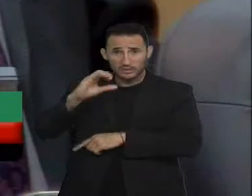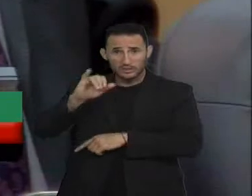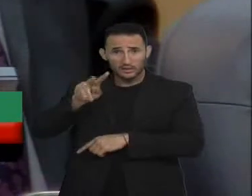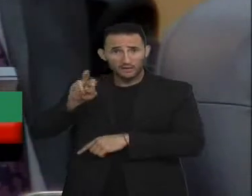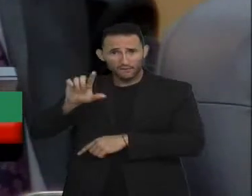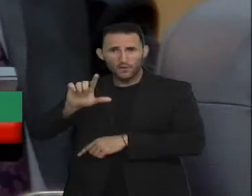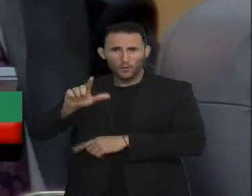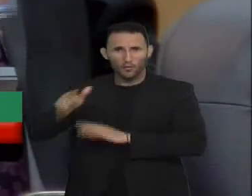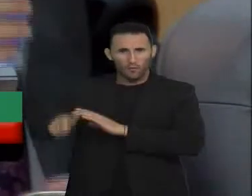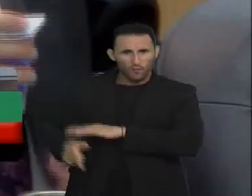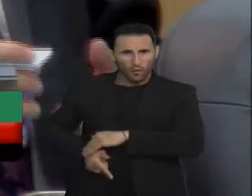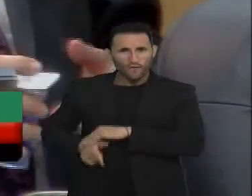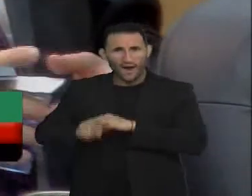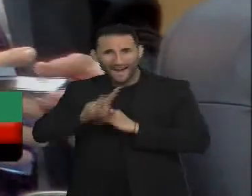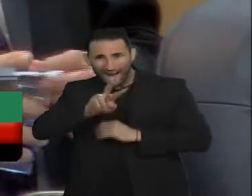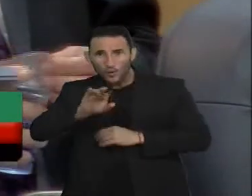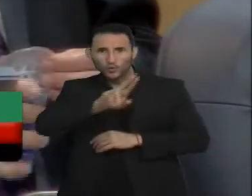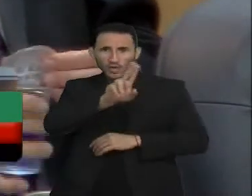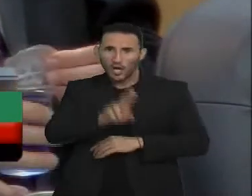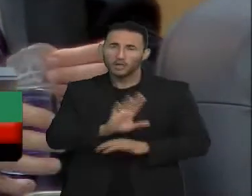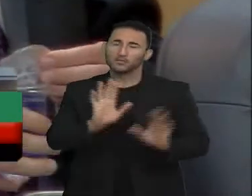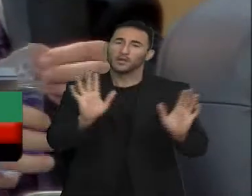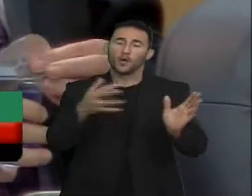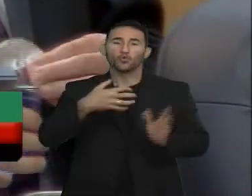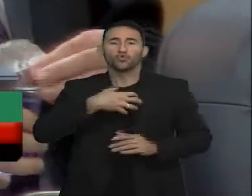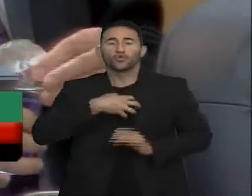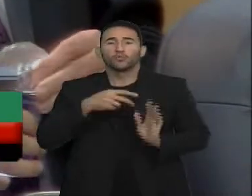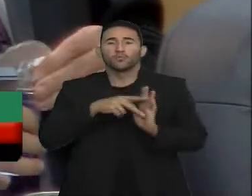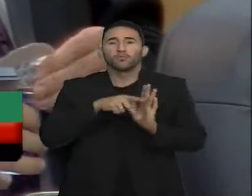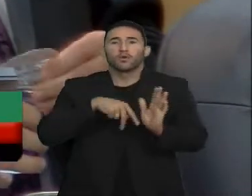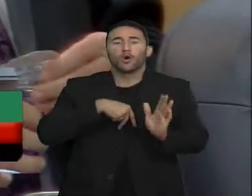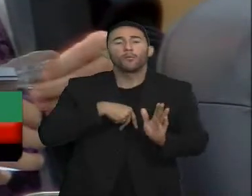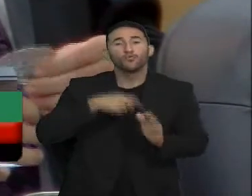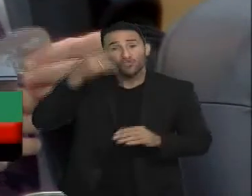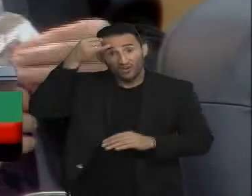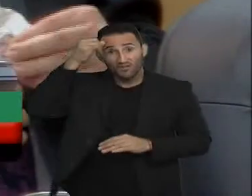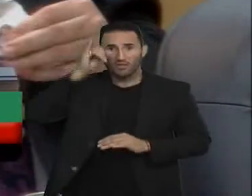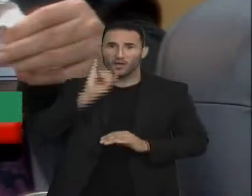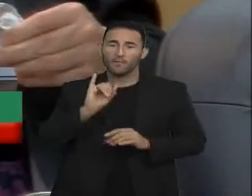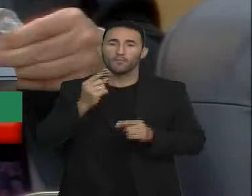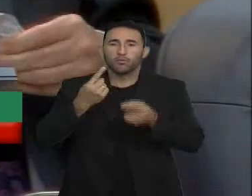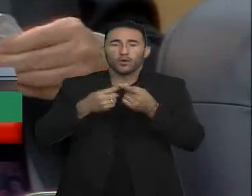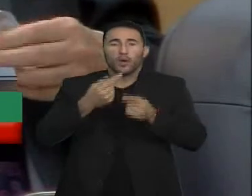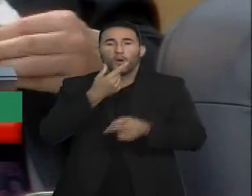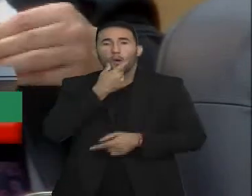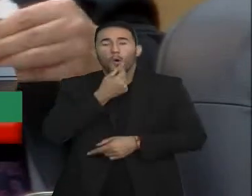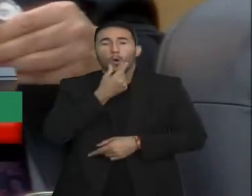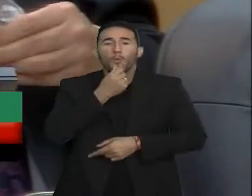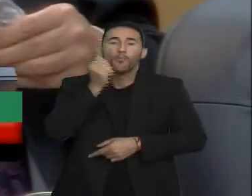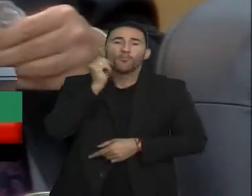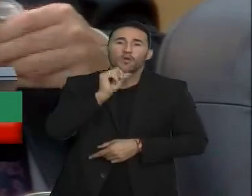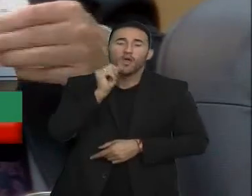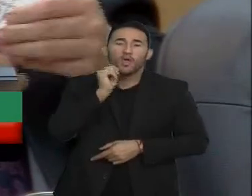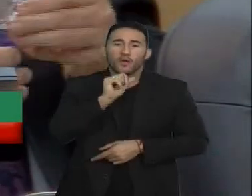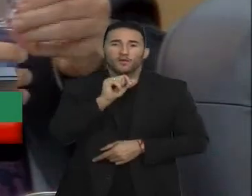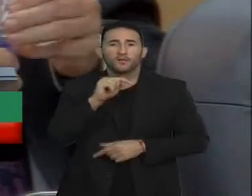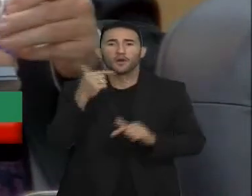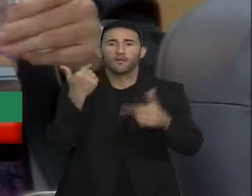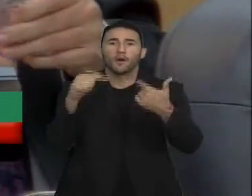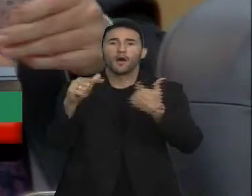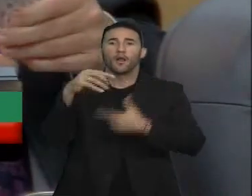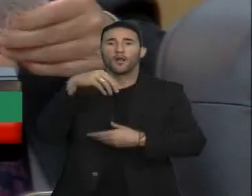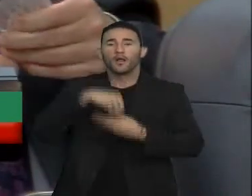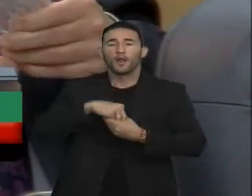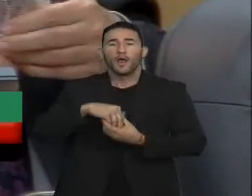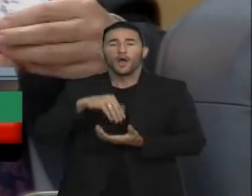vai ser usado, mas ele é de uma forma, vereadora Lúcia, o preventivo, porque esses homens e mulheres da Guarda Civil,